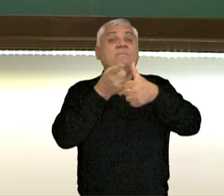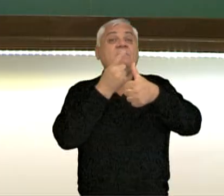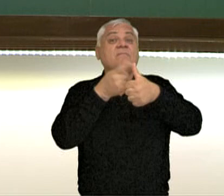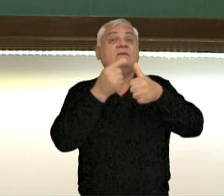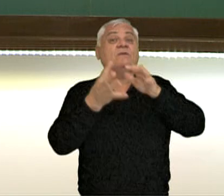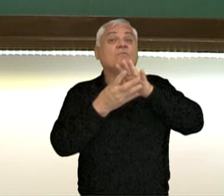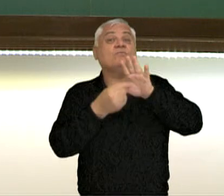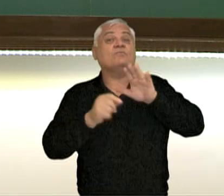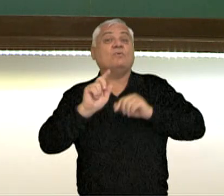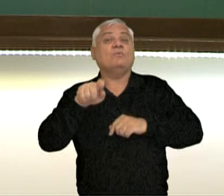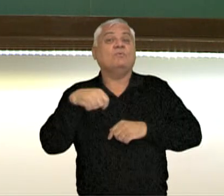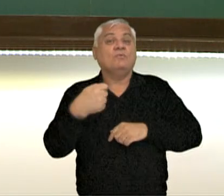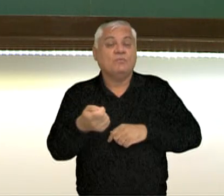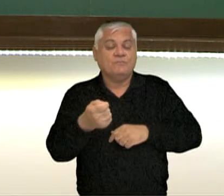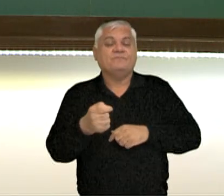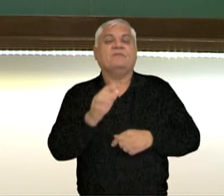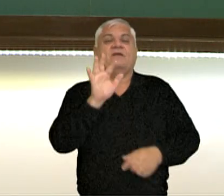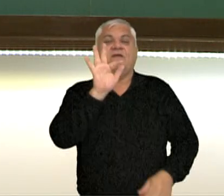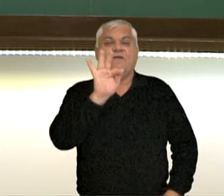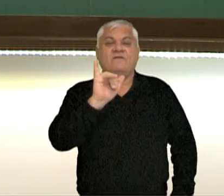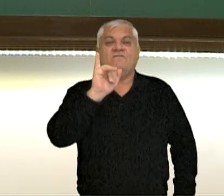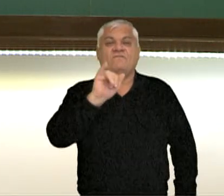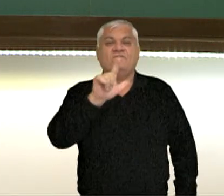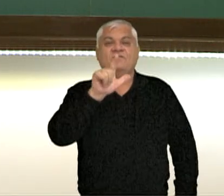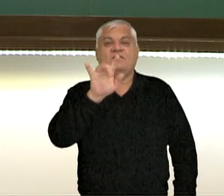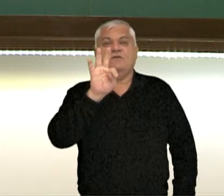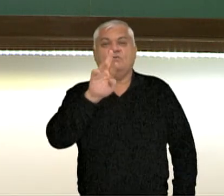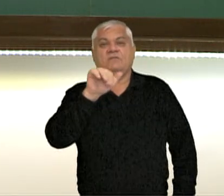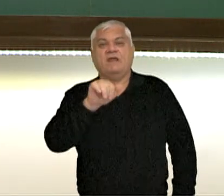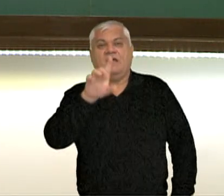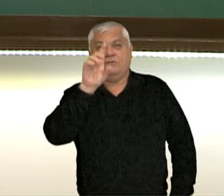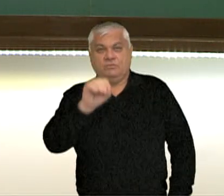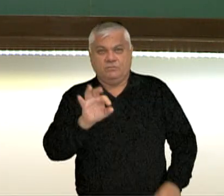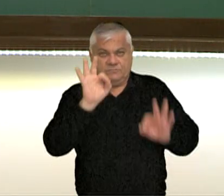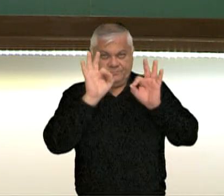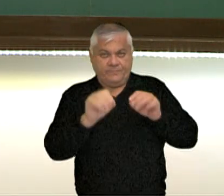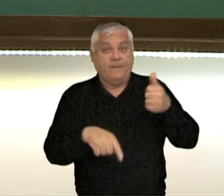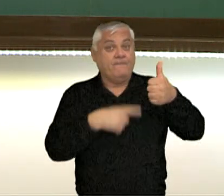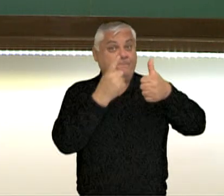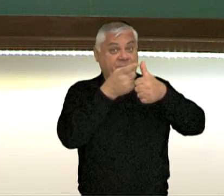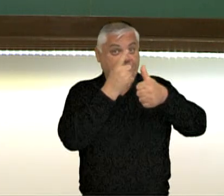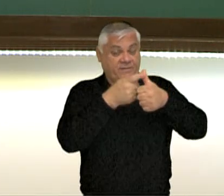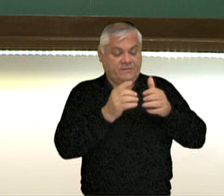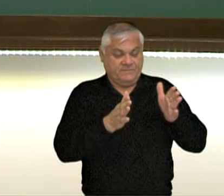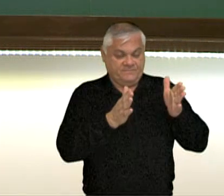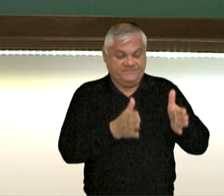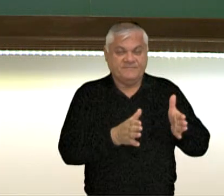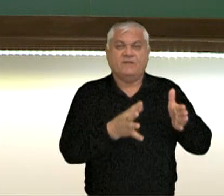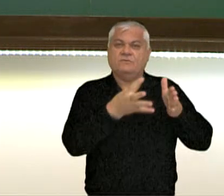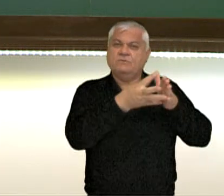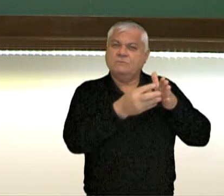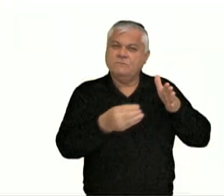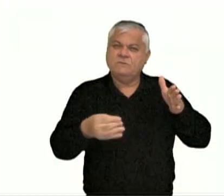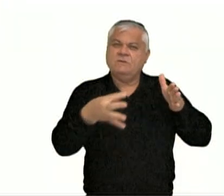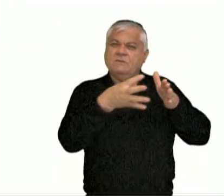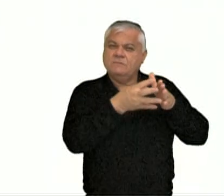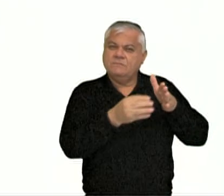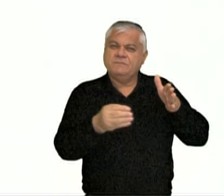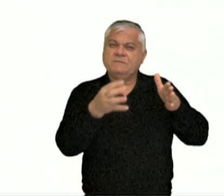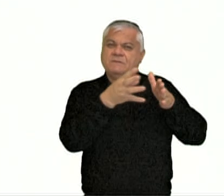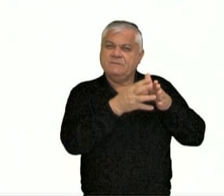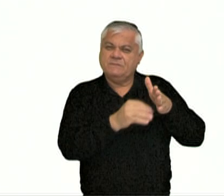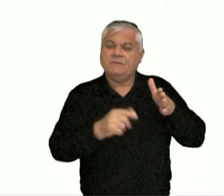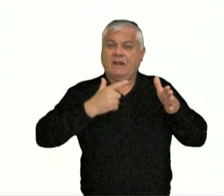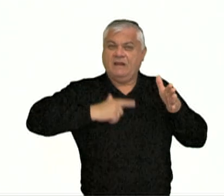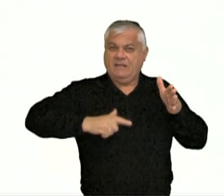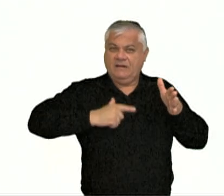gente denomina de filtrado, tá? Então nessa etapa de filtração são retiradas várias substâncias do